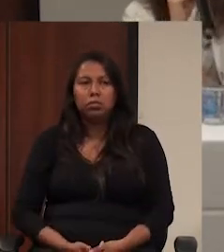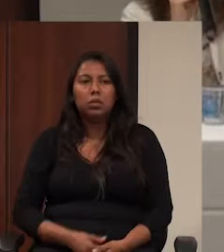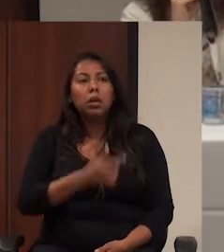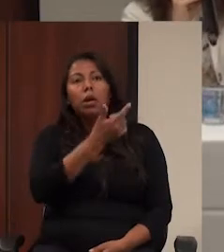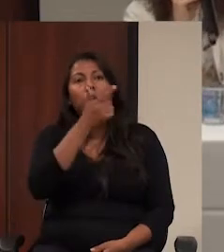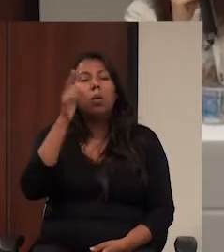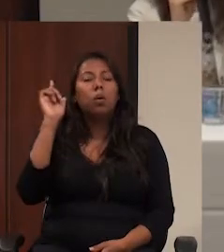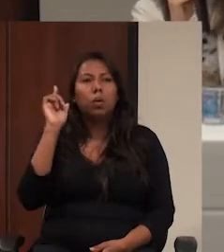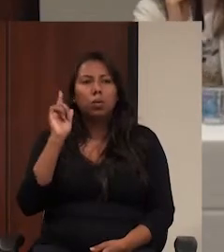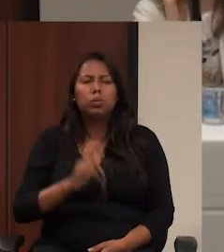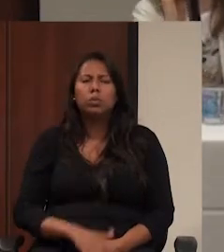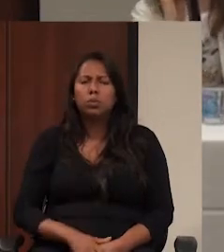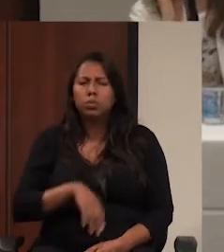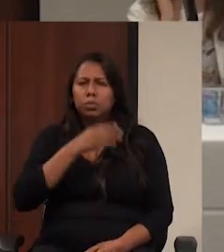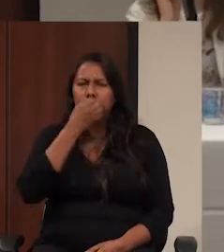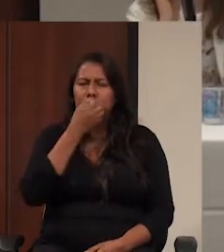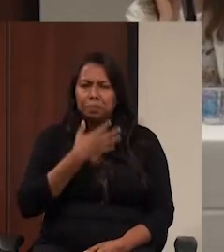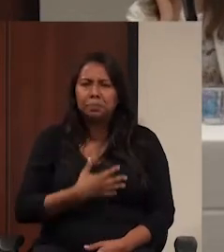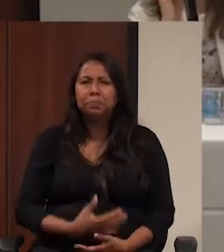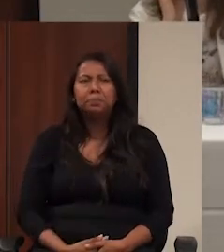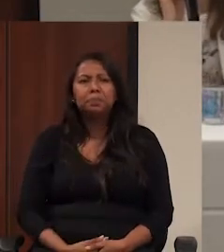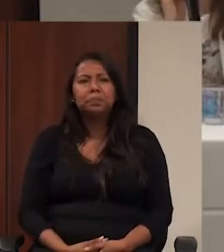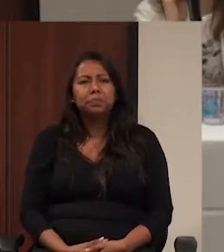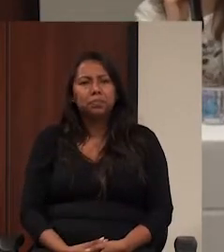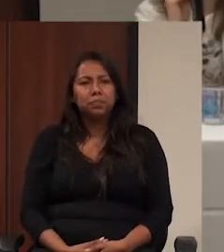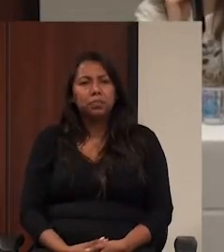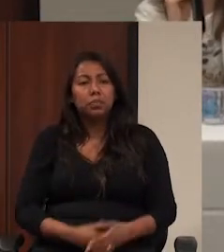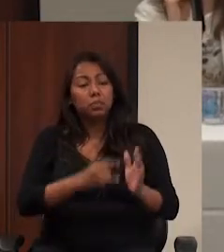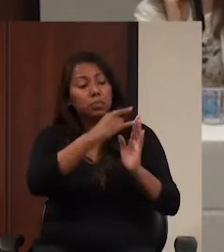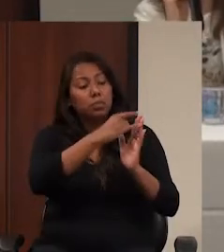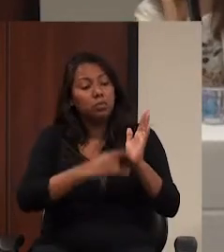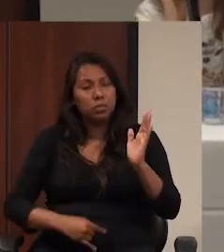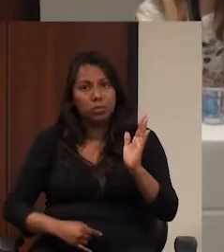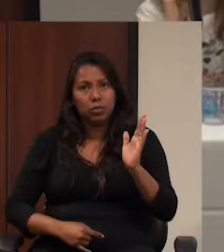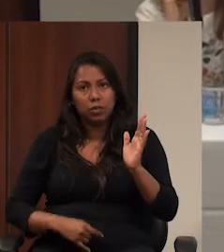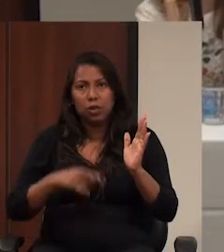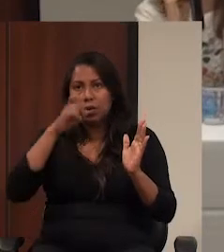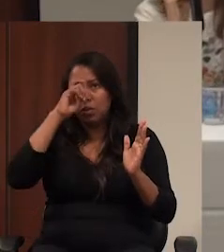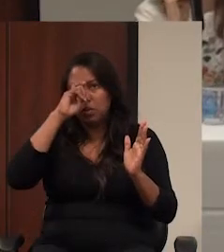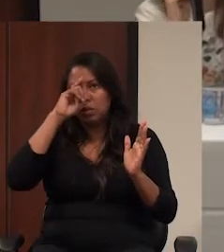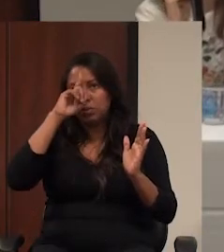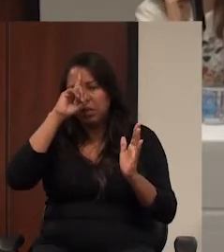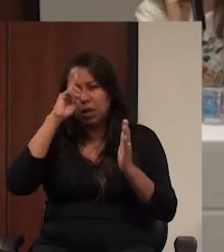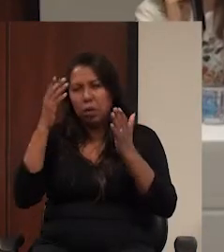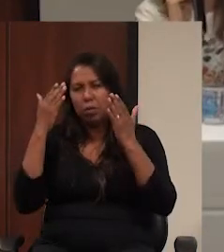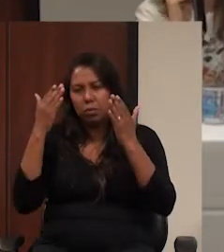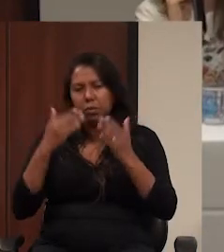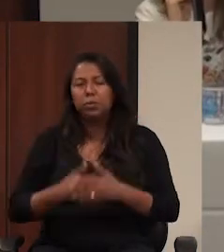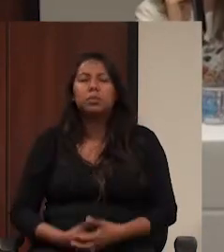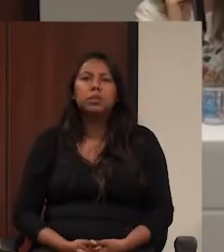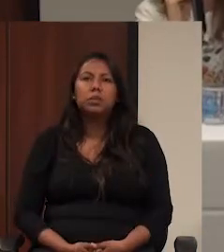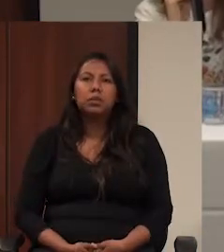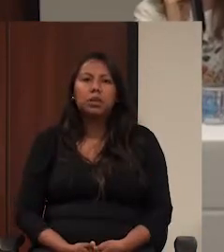outra coisa que é muito interessante, eles chamam, é uma procuração para fins de hospitalização psiquiátrica, eles chamam de Ulysses Agreement.